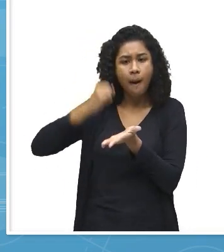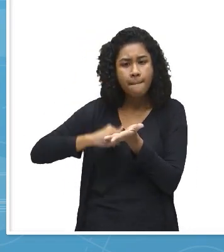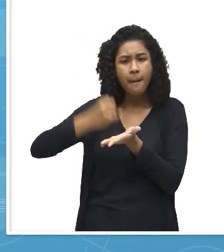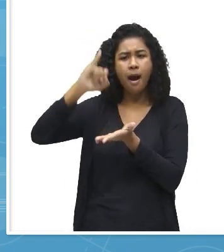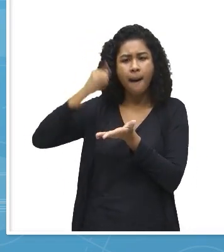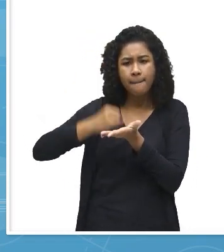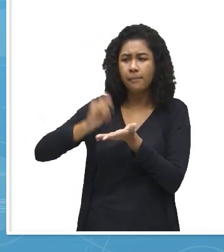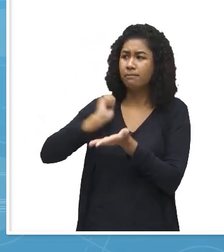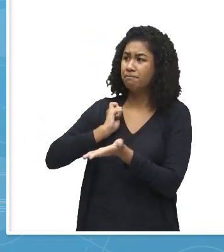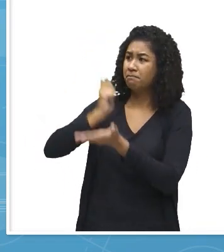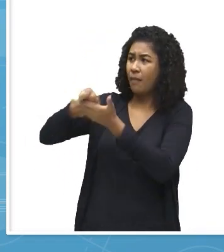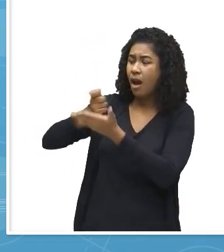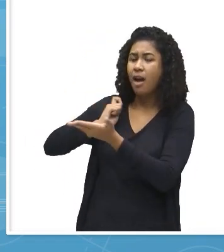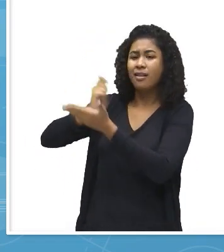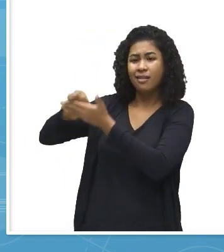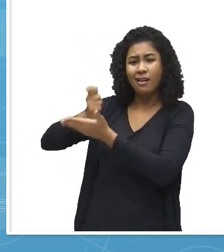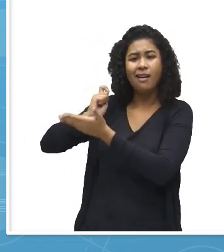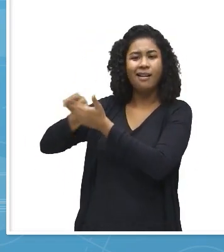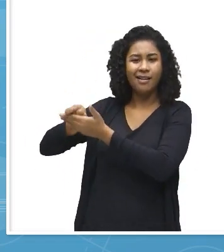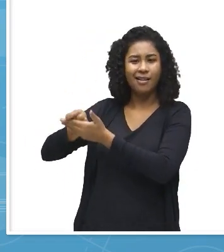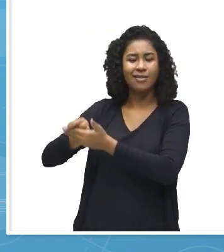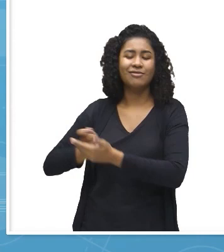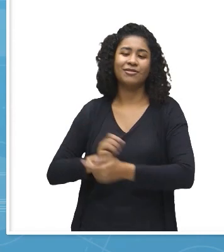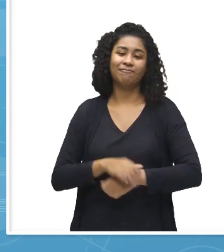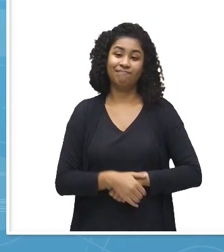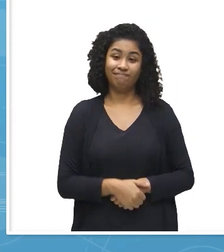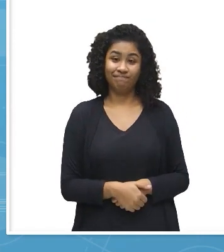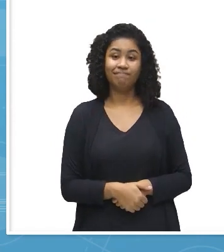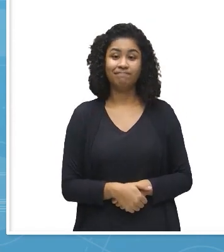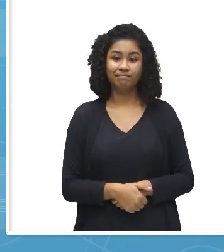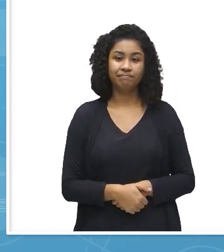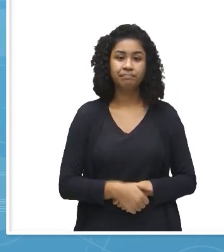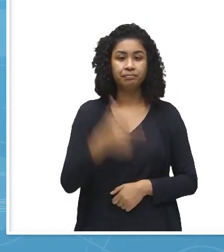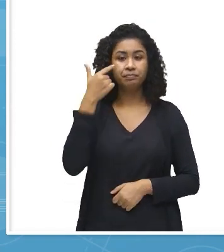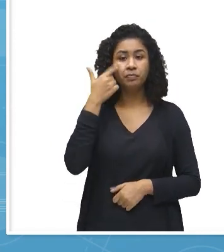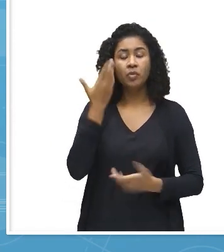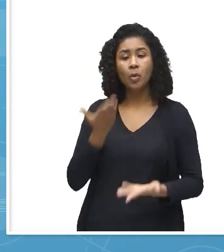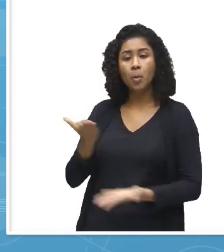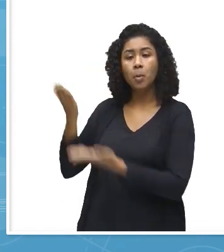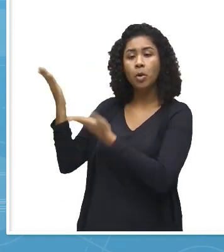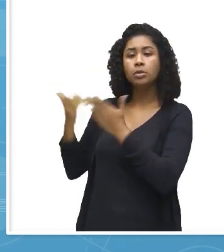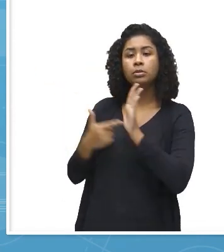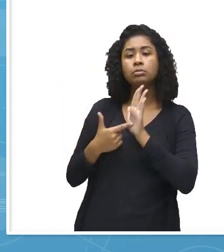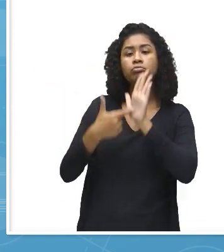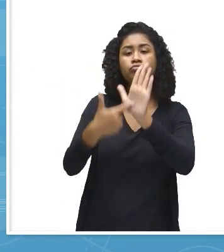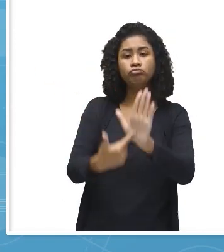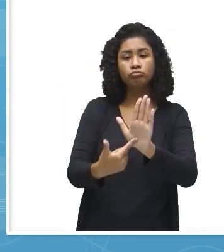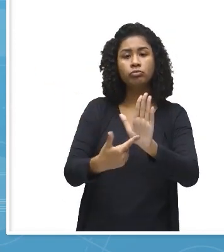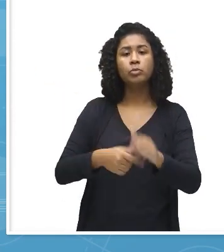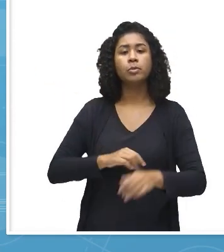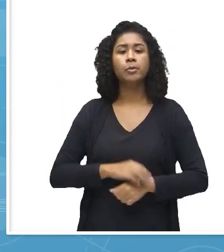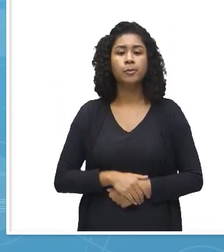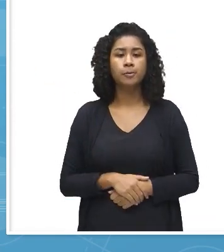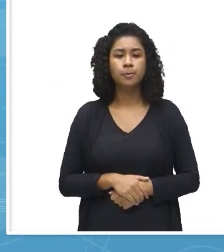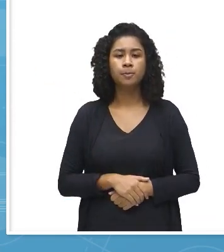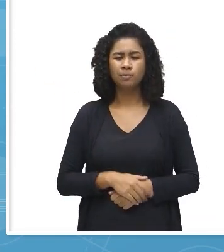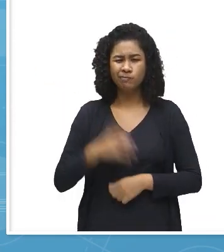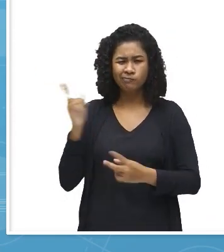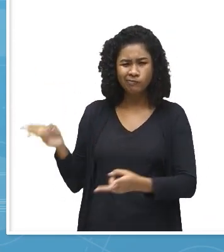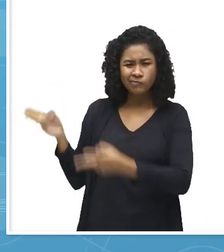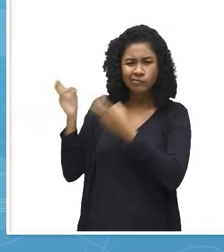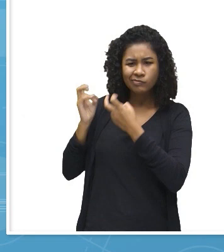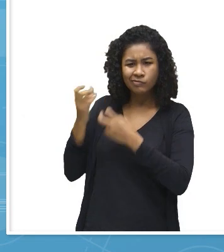impostos cobrados pelo senhor feudal. Eu trouxe para vocês uma imagem que aí a gente pode